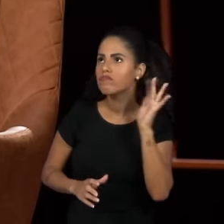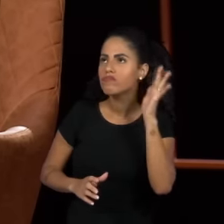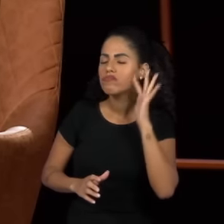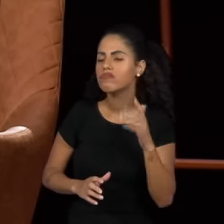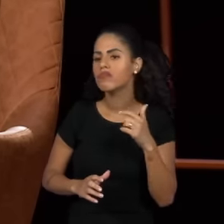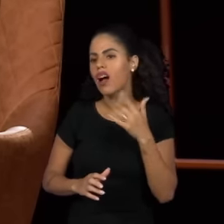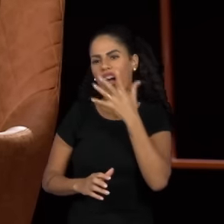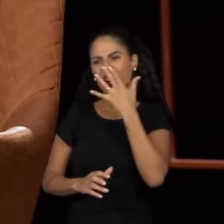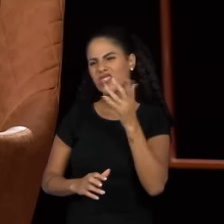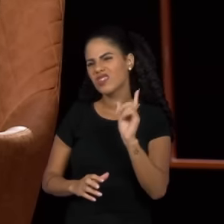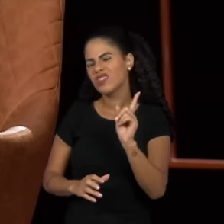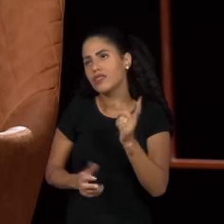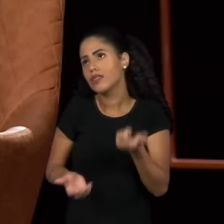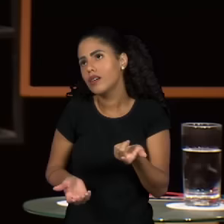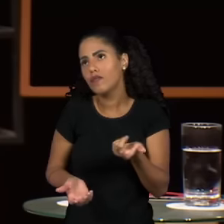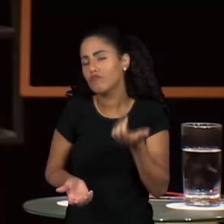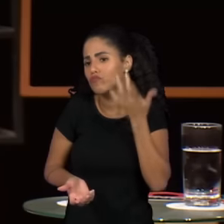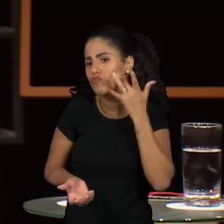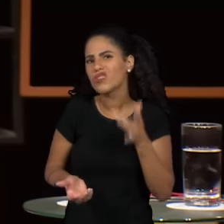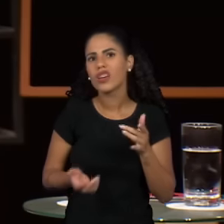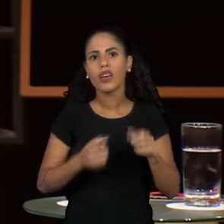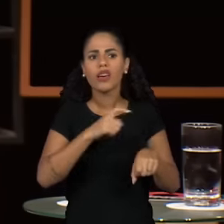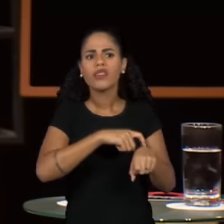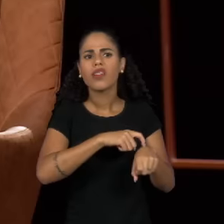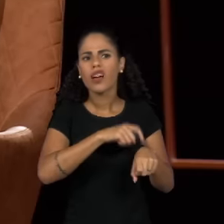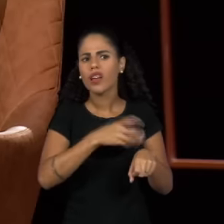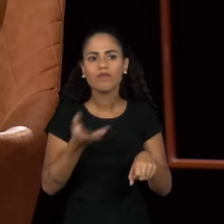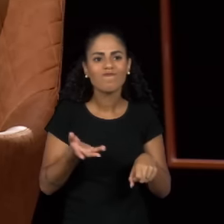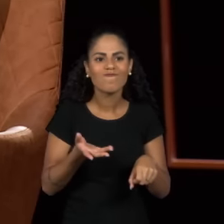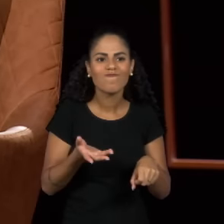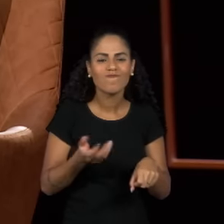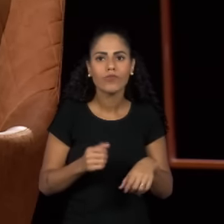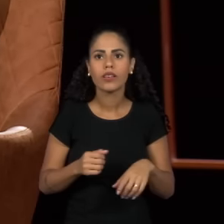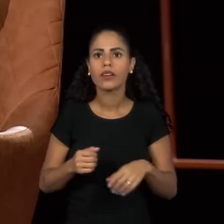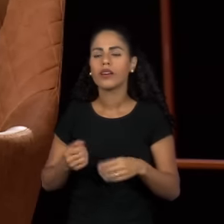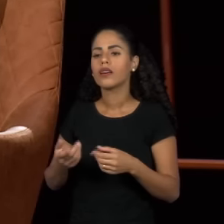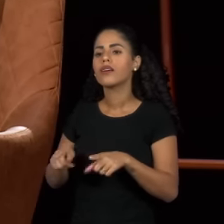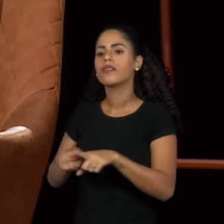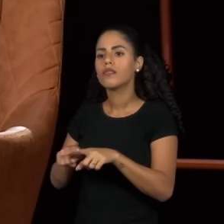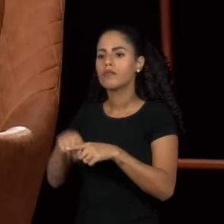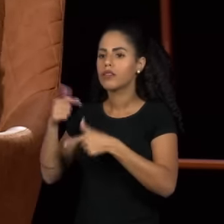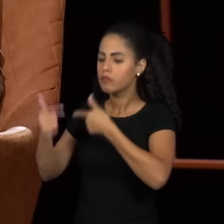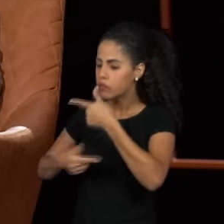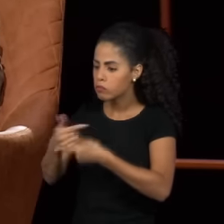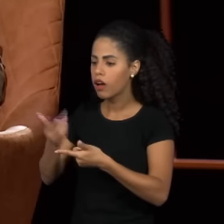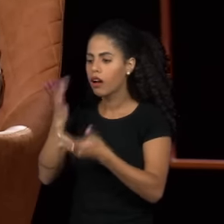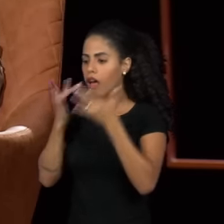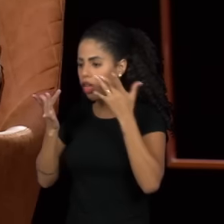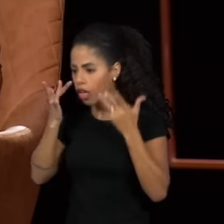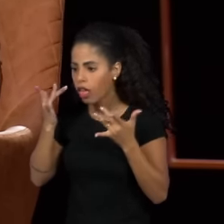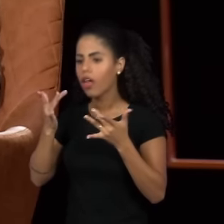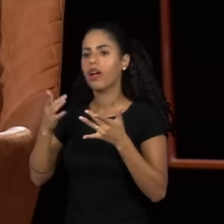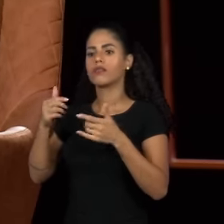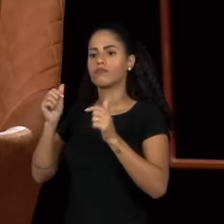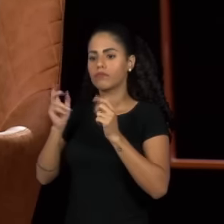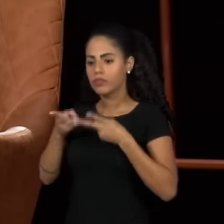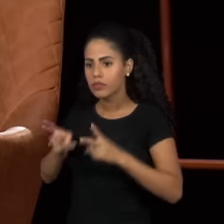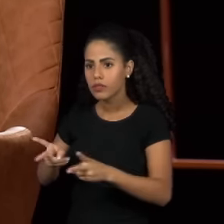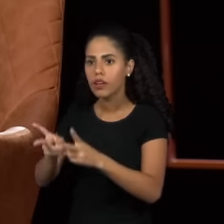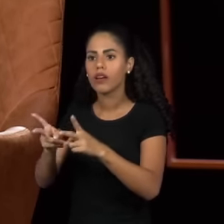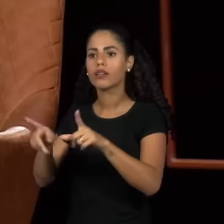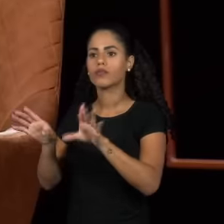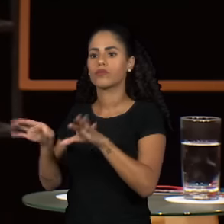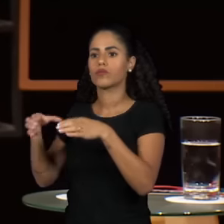porque... Pelo menos não de imediato. Assim. Eu estava num trabalho, aí emendava no outro, fiquei muito tempo na companhia